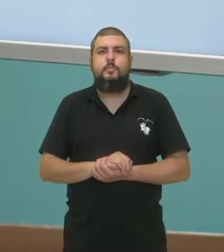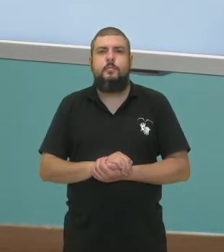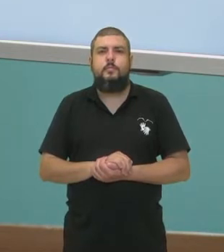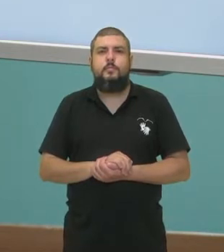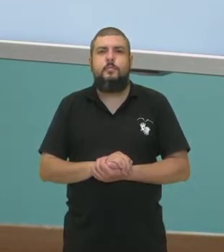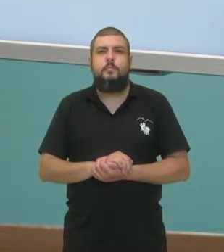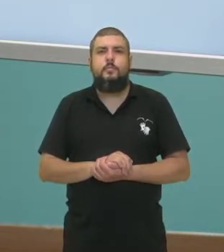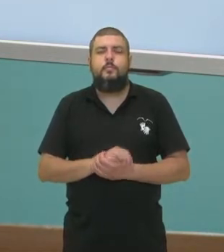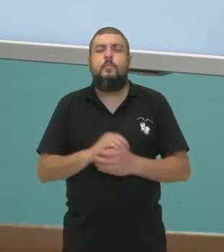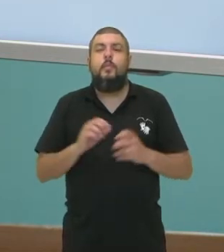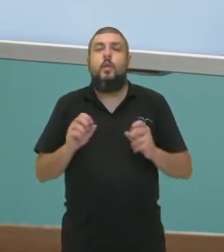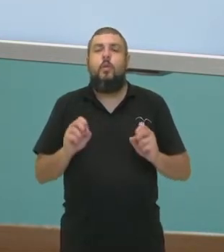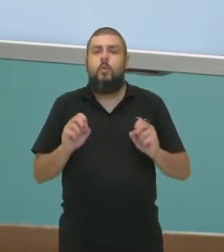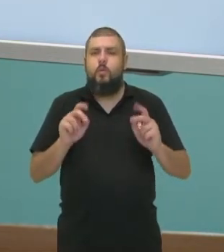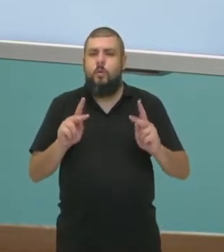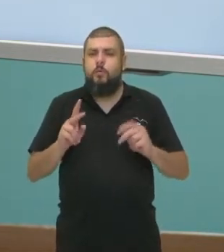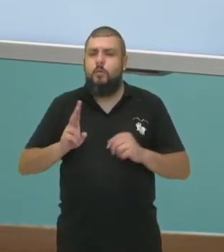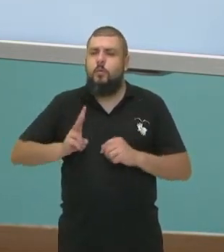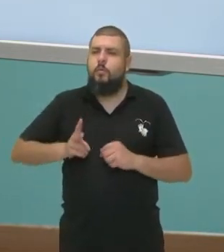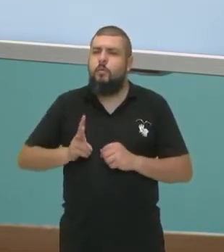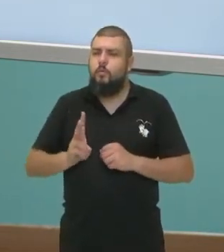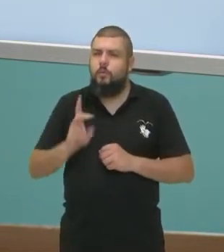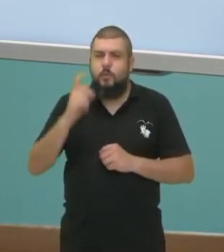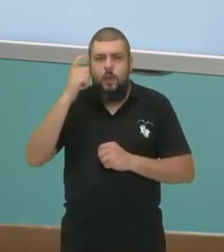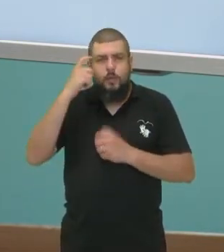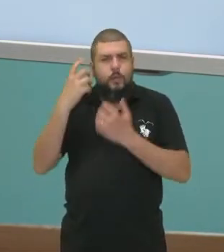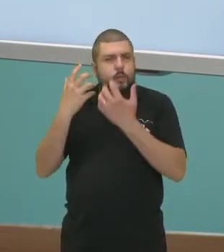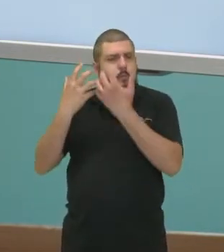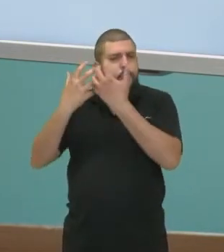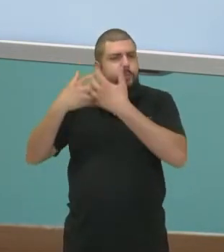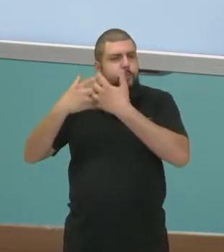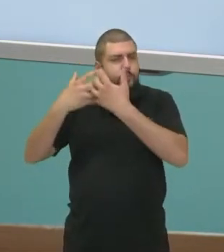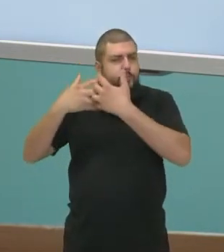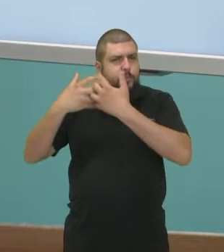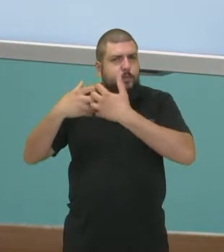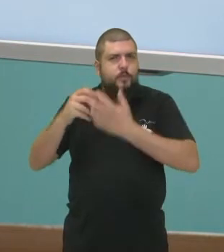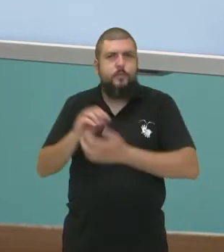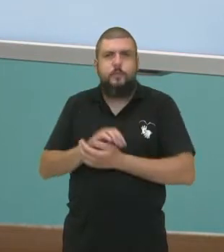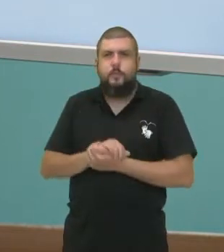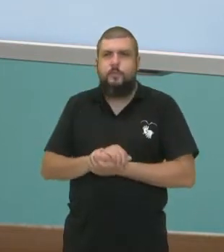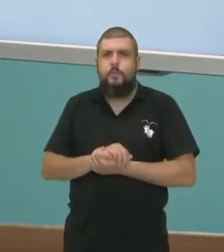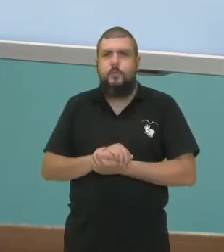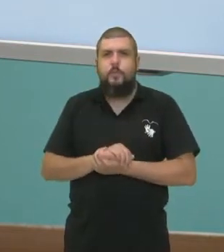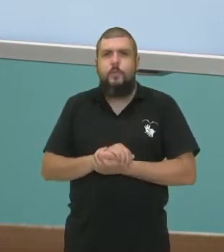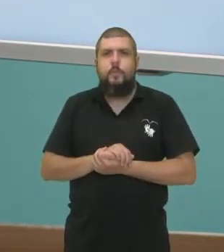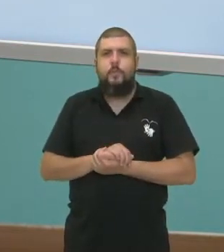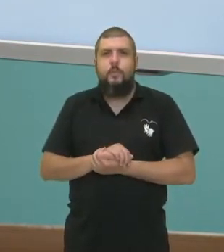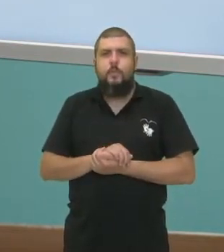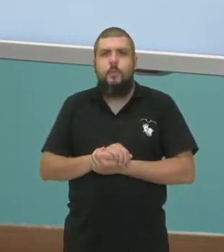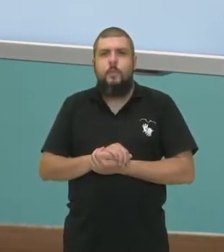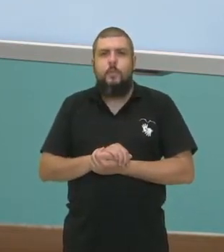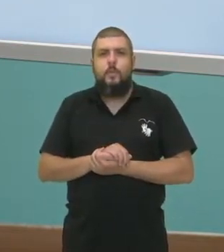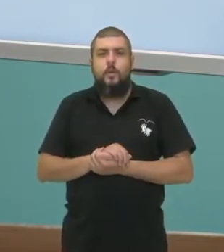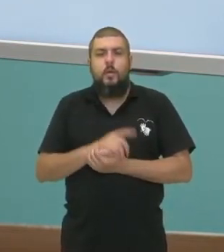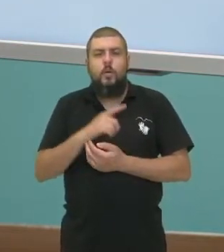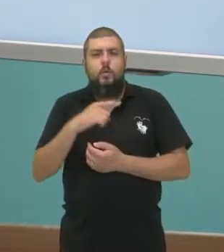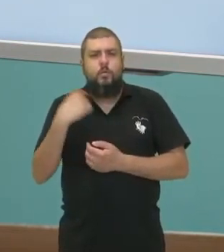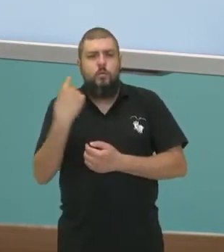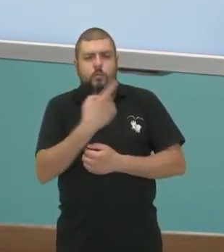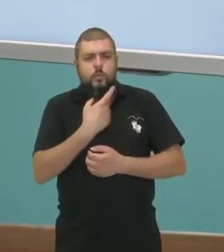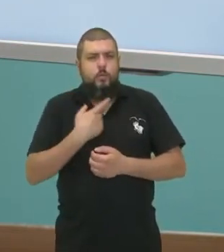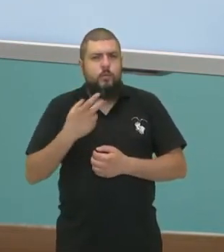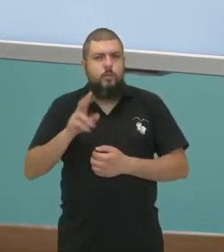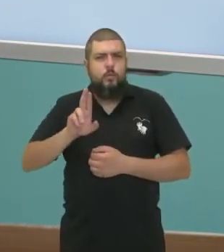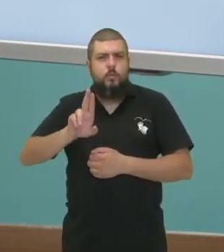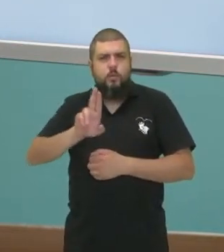continuar refletindo aqui, veja essa pergunta. Somos lo que llevamos? Então, a gente é aquilo que a gente usa, llevar aqui, da roupa em espanhol, a gente